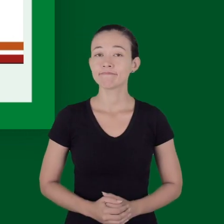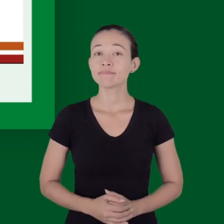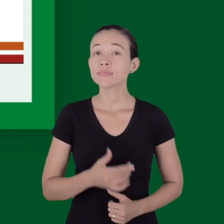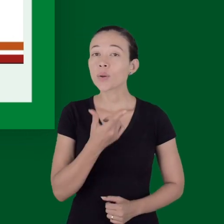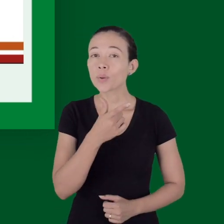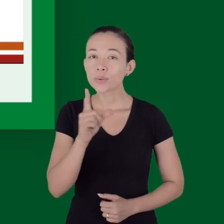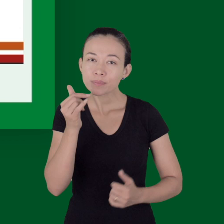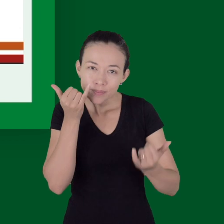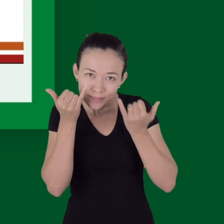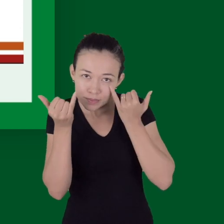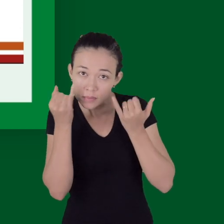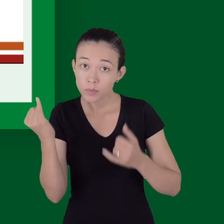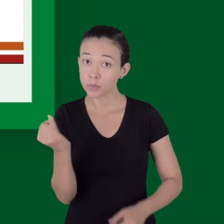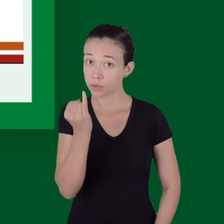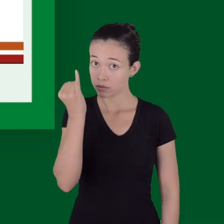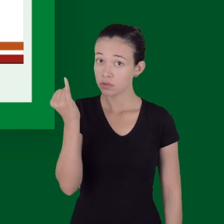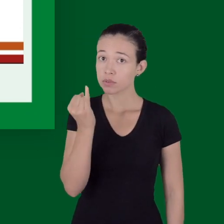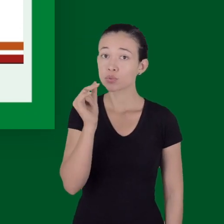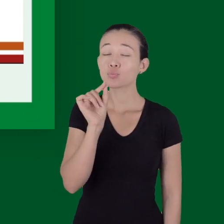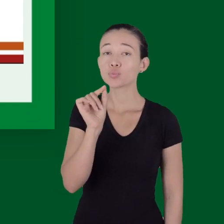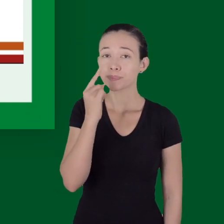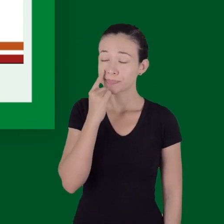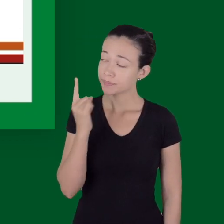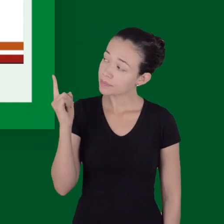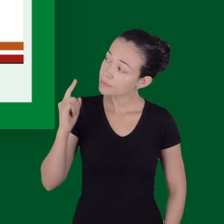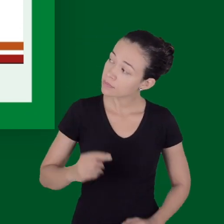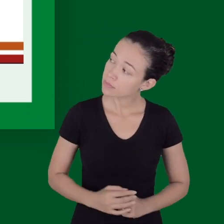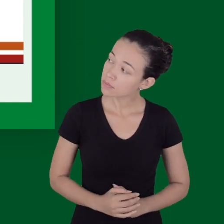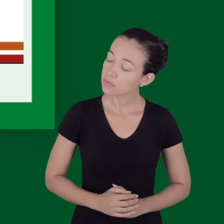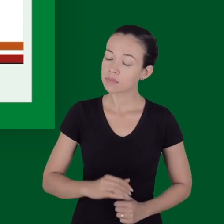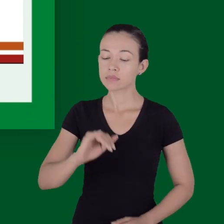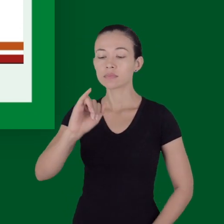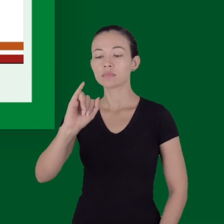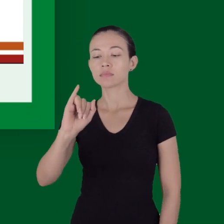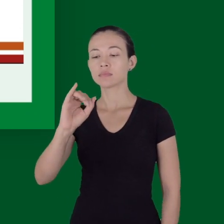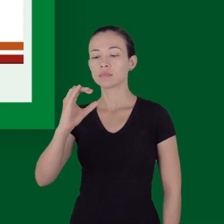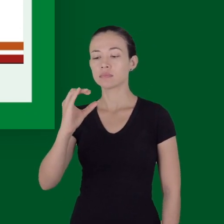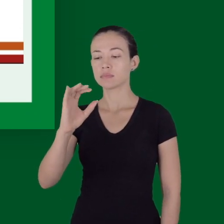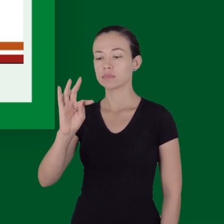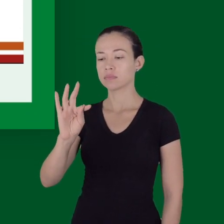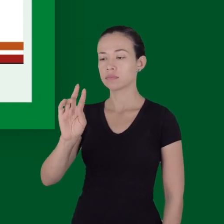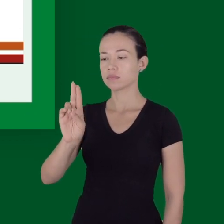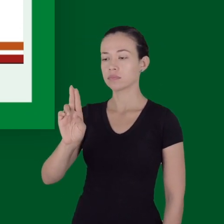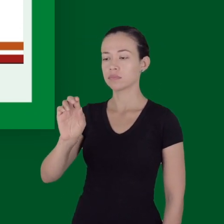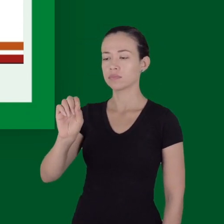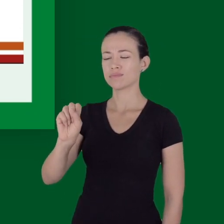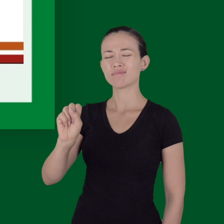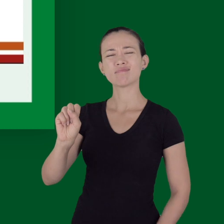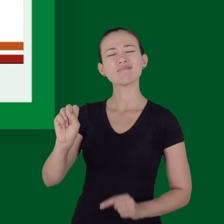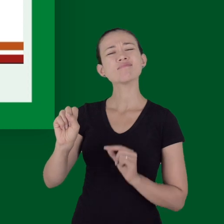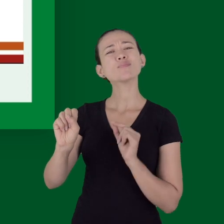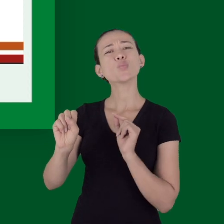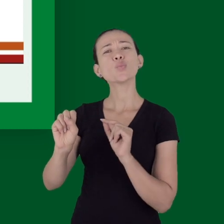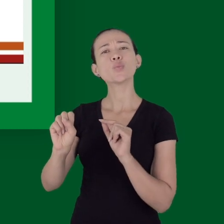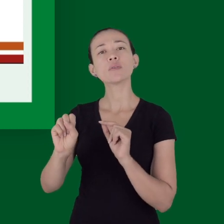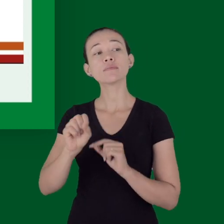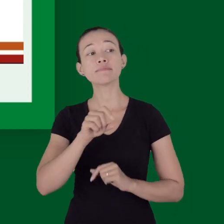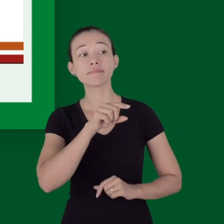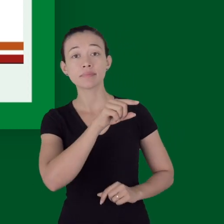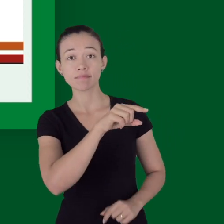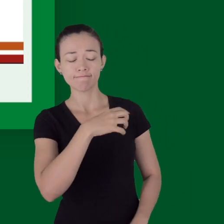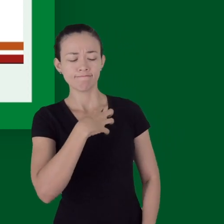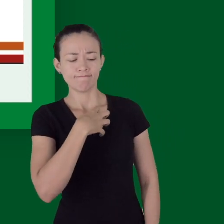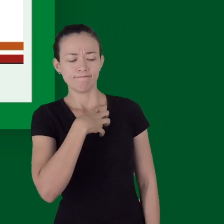Outra informação muito importante é determinar o ictus, porque isso vai mudar a conduta. O ictus é a hora do início